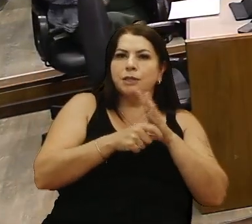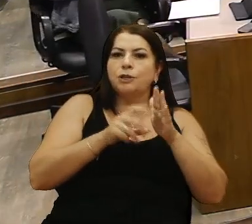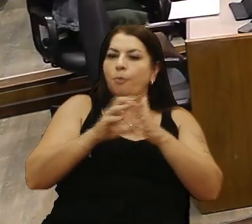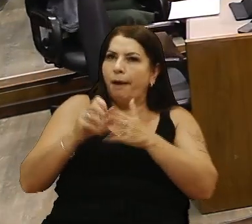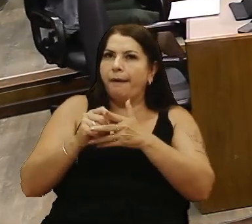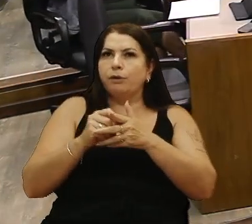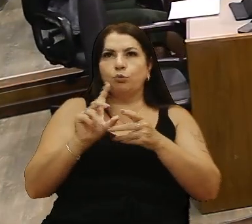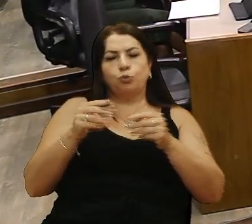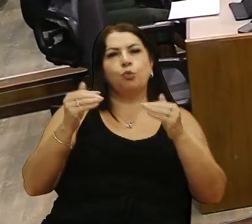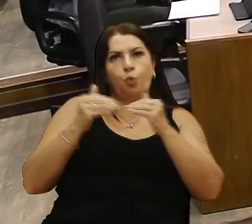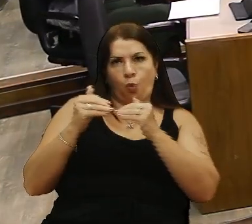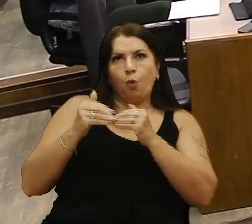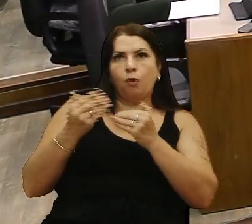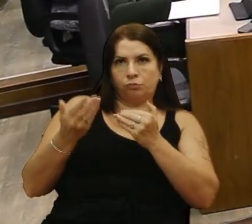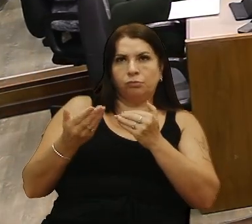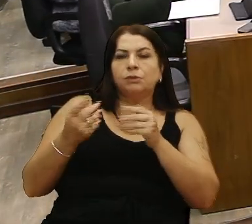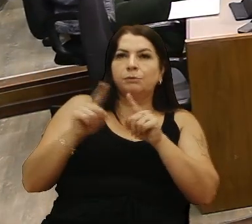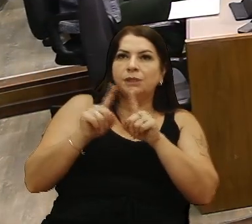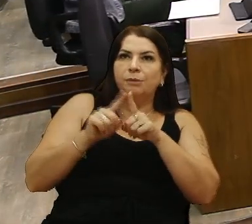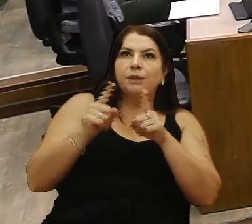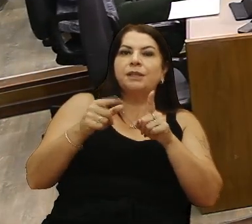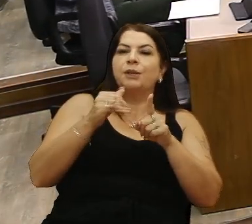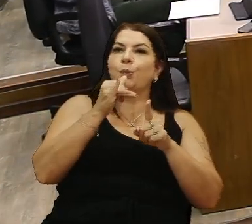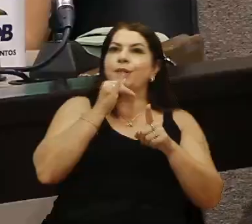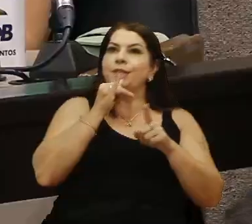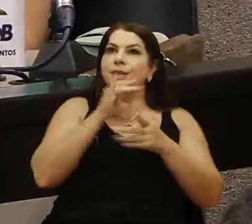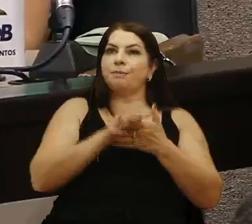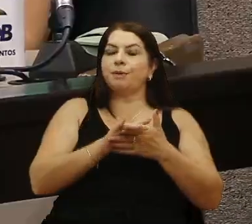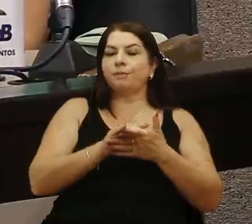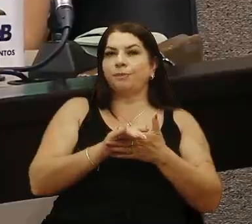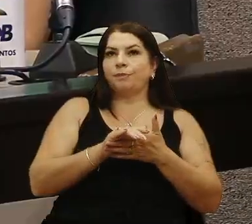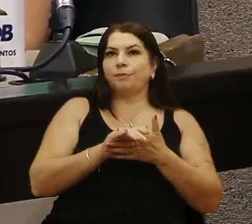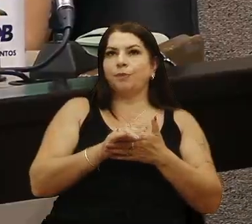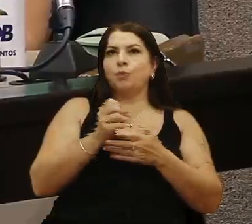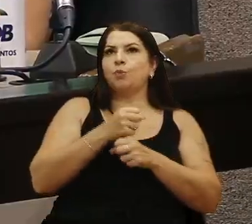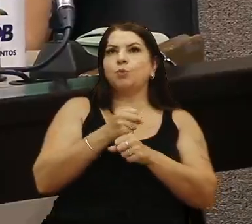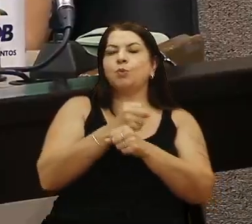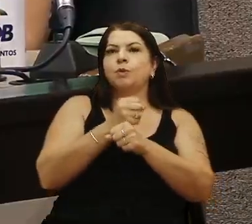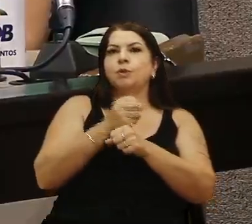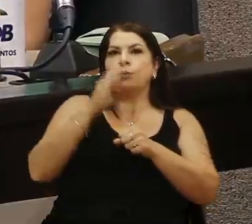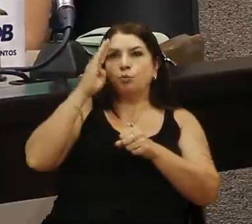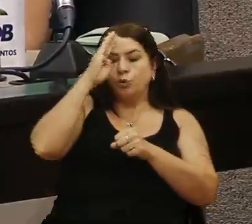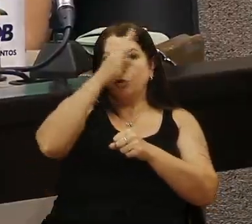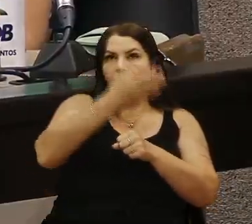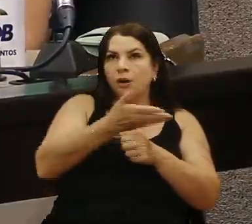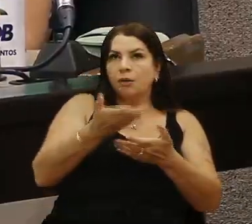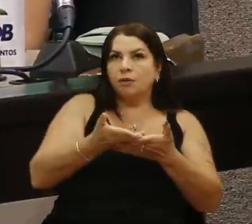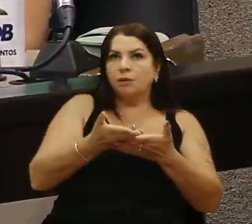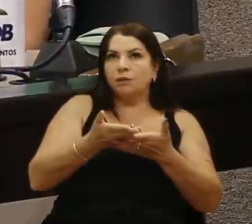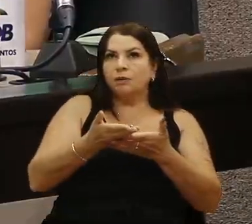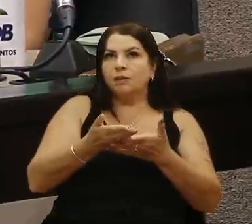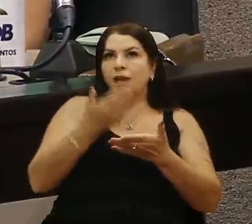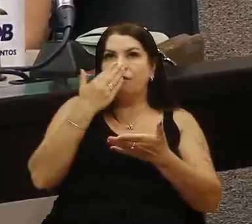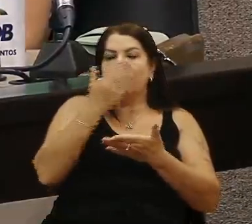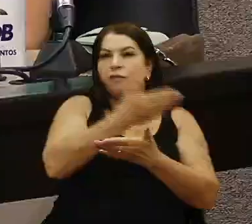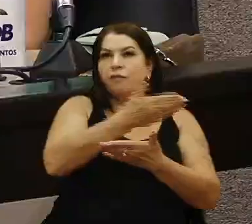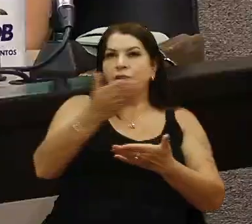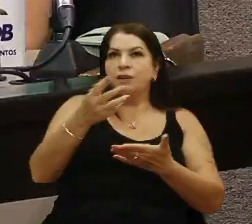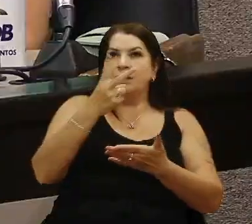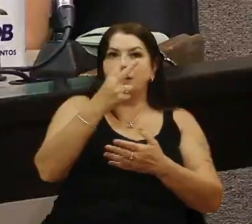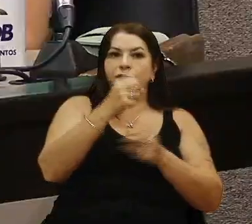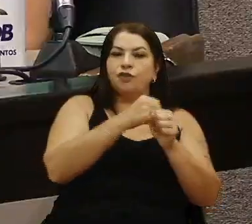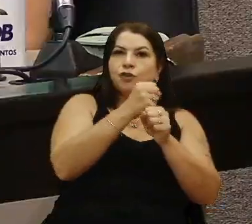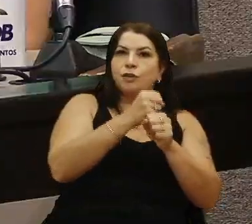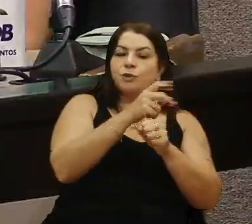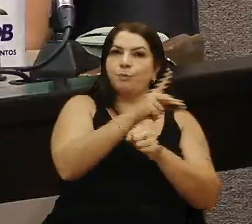também concordo. Porém, a gente teve exemplos. A gente teve quantos anos do Bolsonaro aí, em frente a 20 anos do